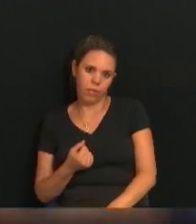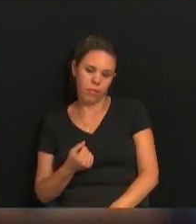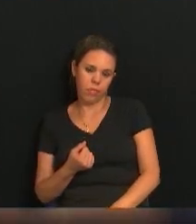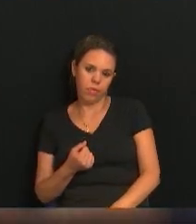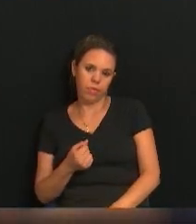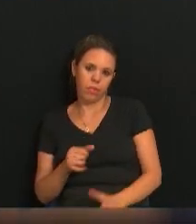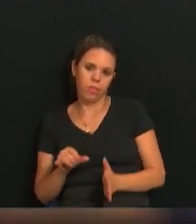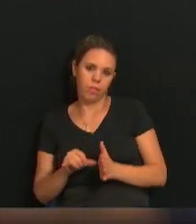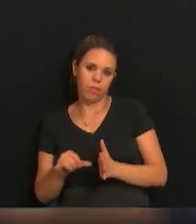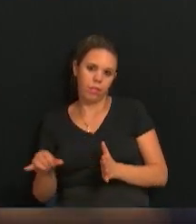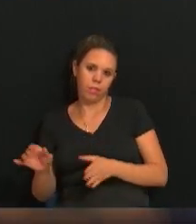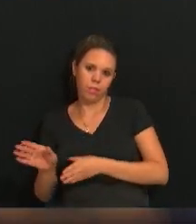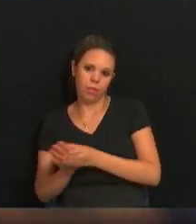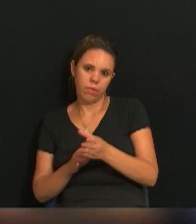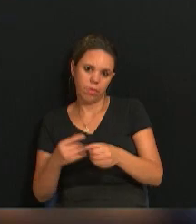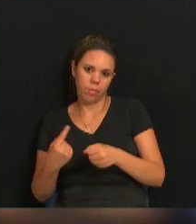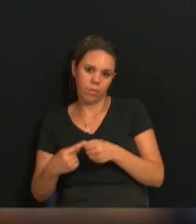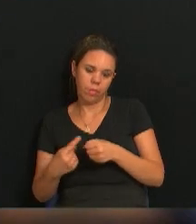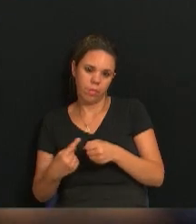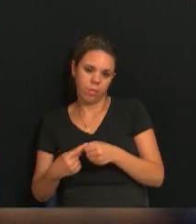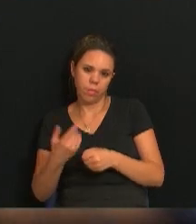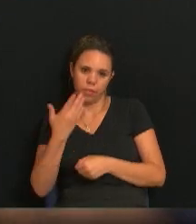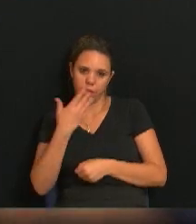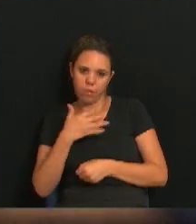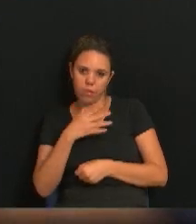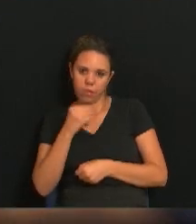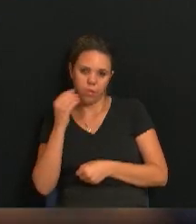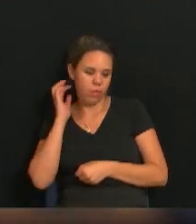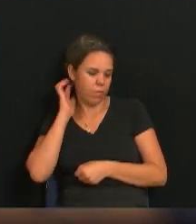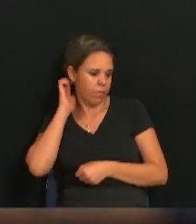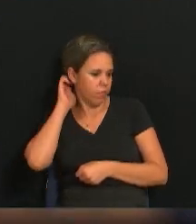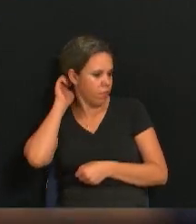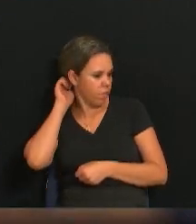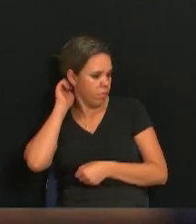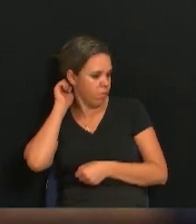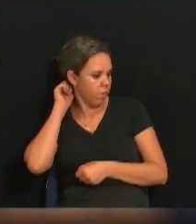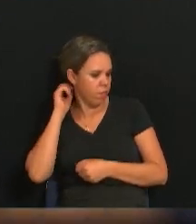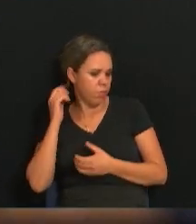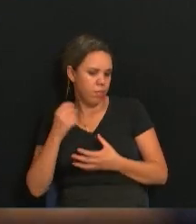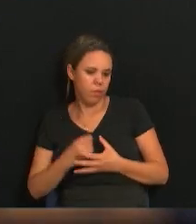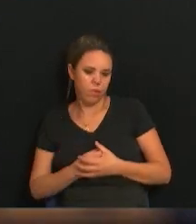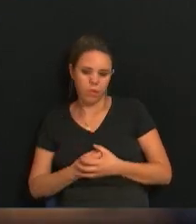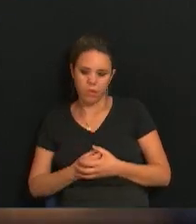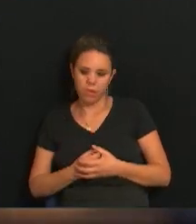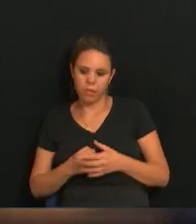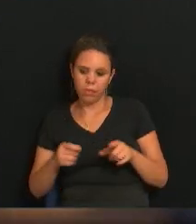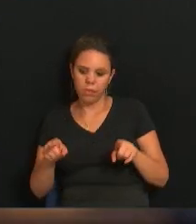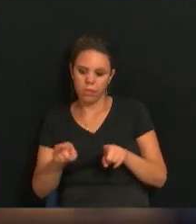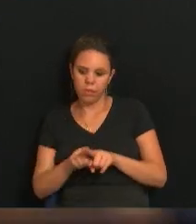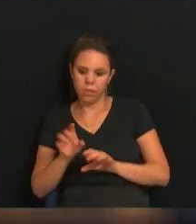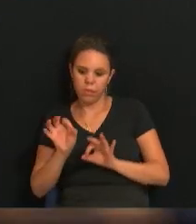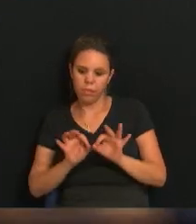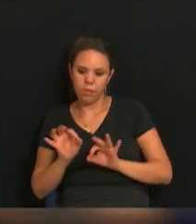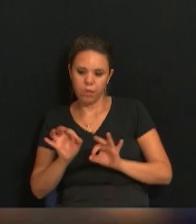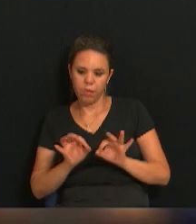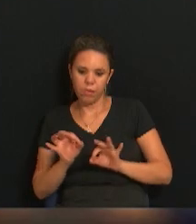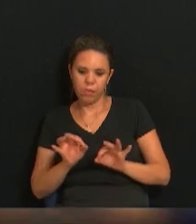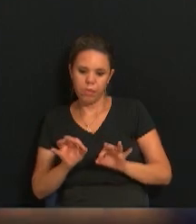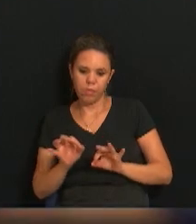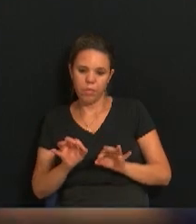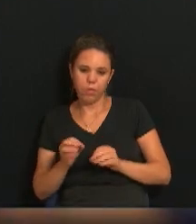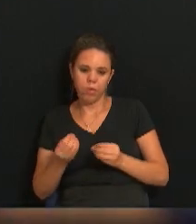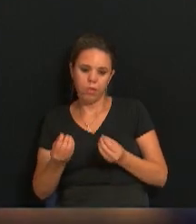editais que o Conselho Municipal da Criança, da Criança e do Adolescente também organiza a oferta